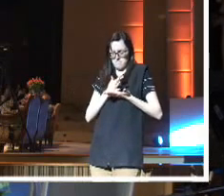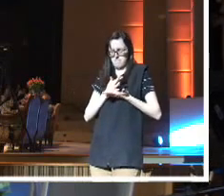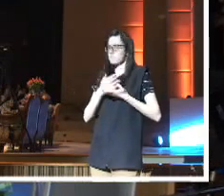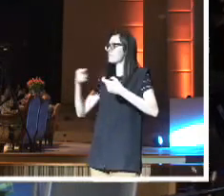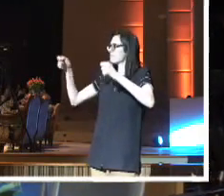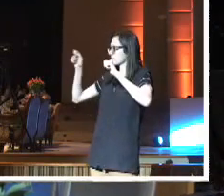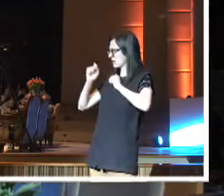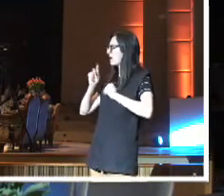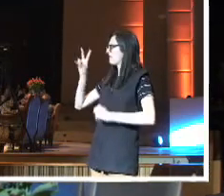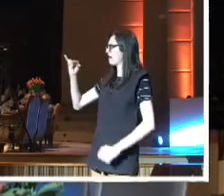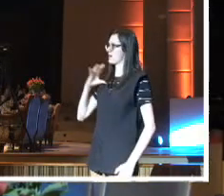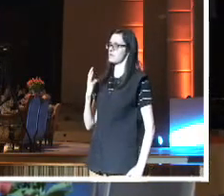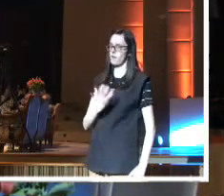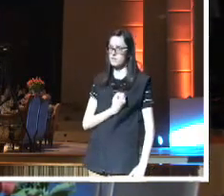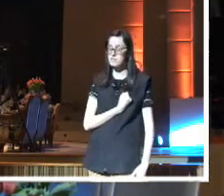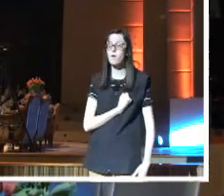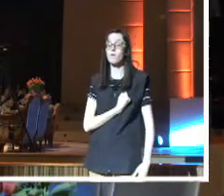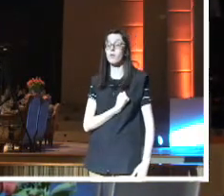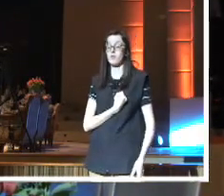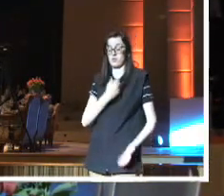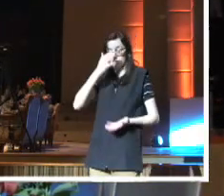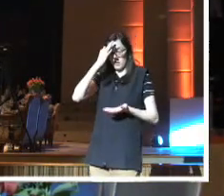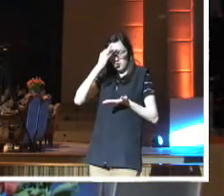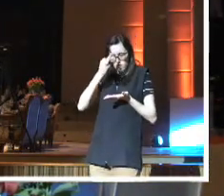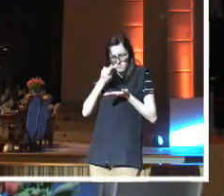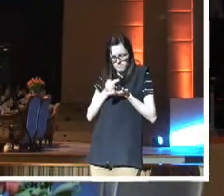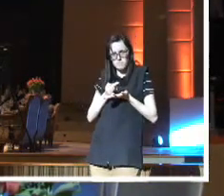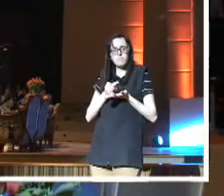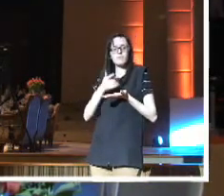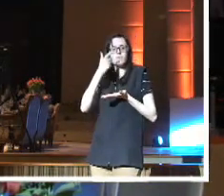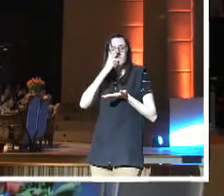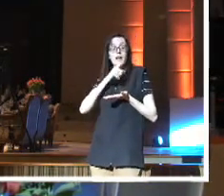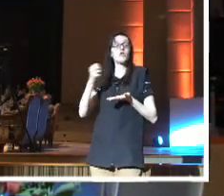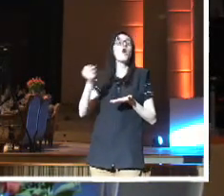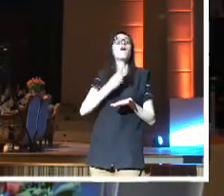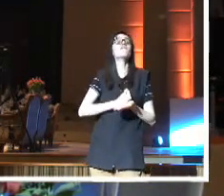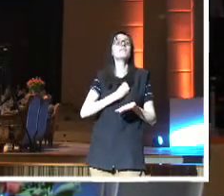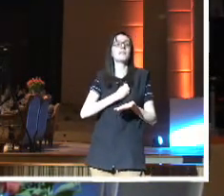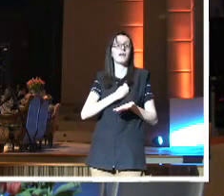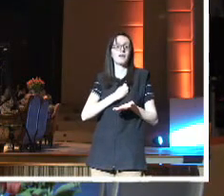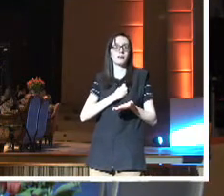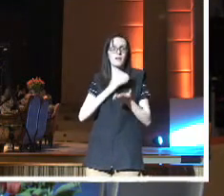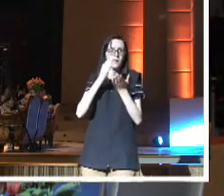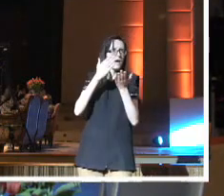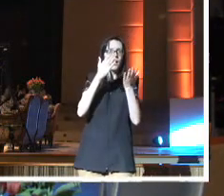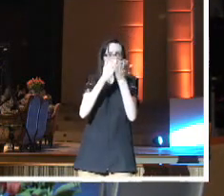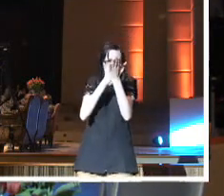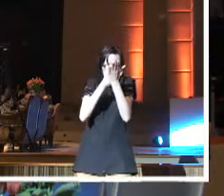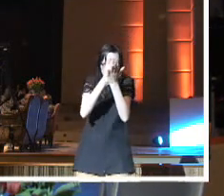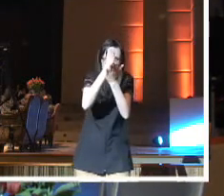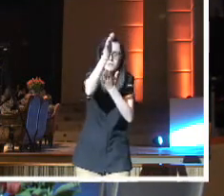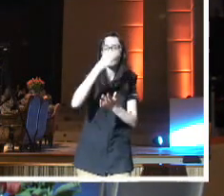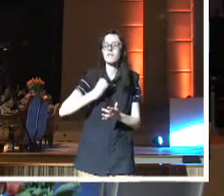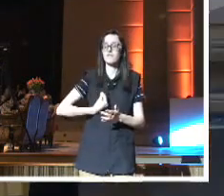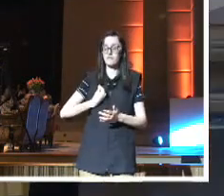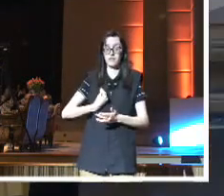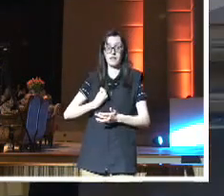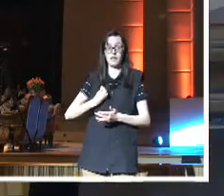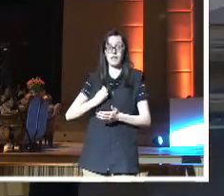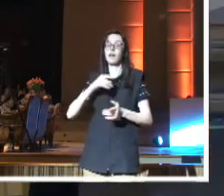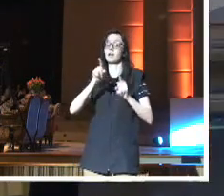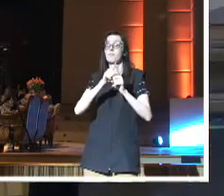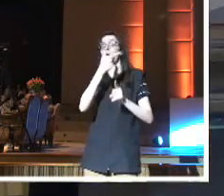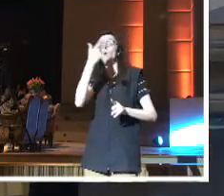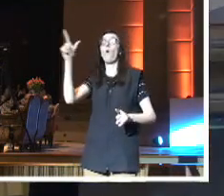salvadora, essa fé que vai dar uma nova direção para a nossa vida, vai vir um